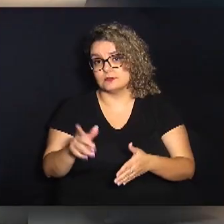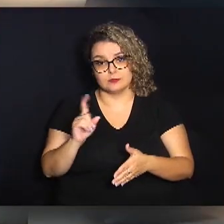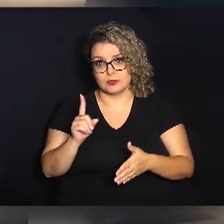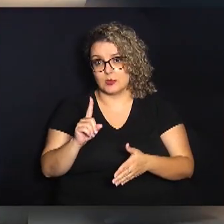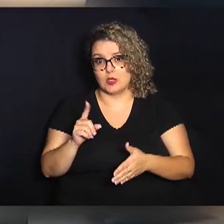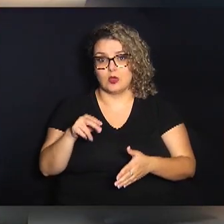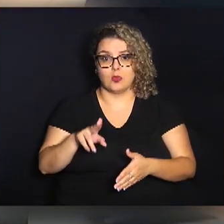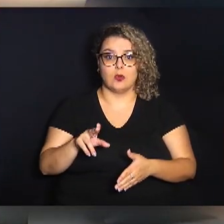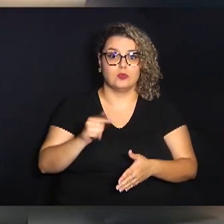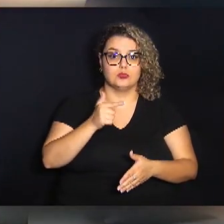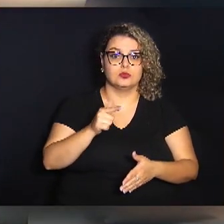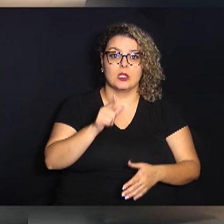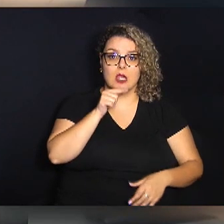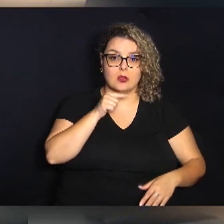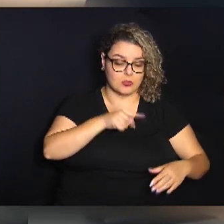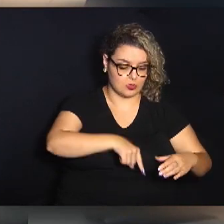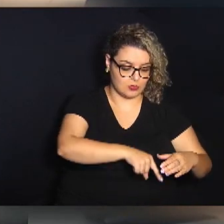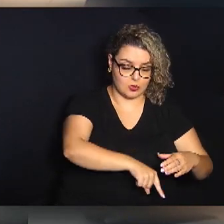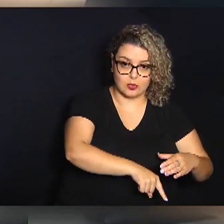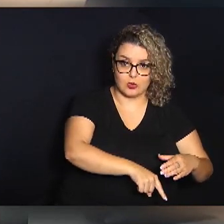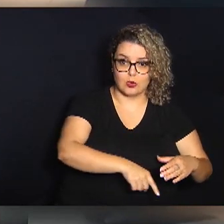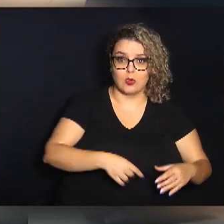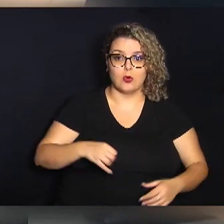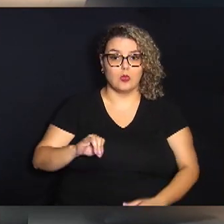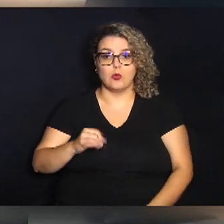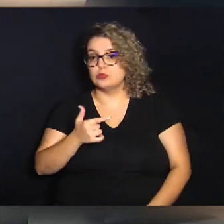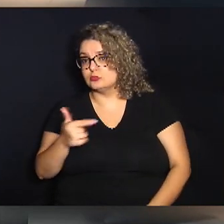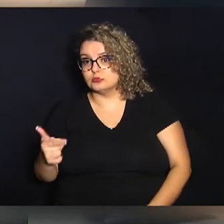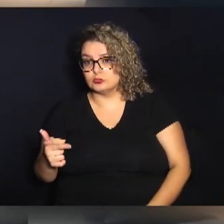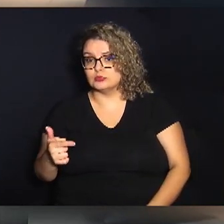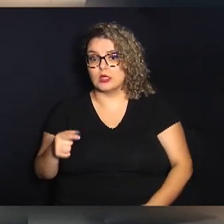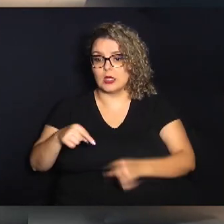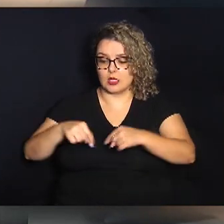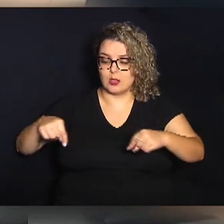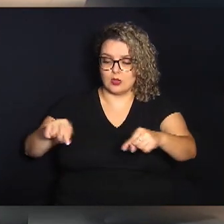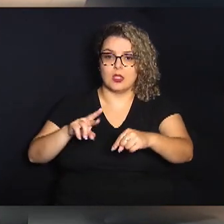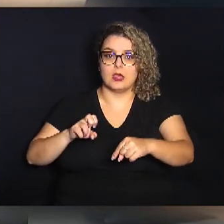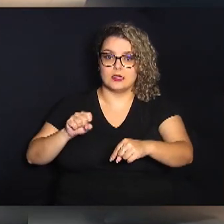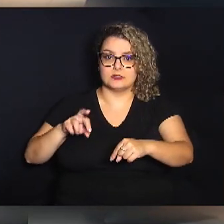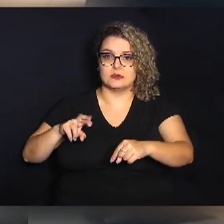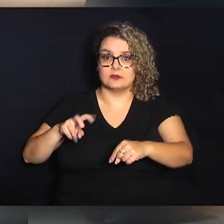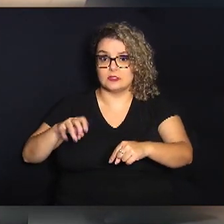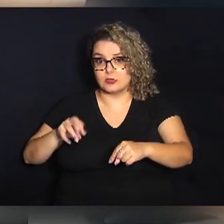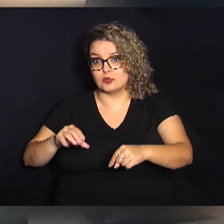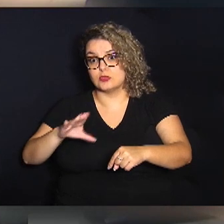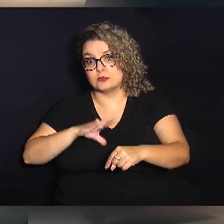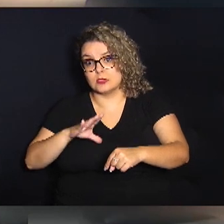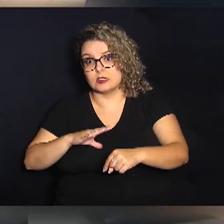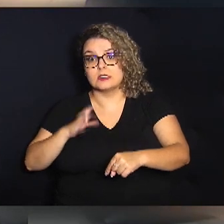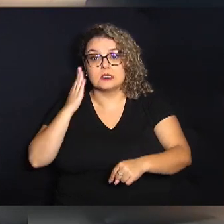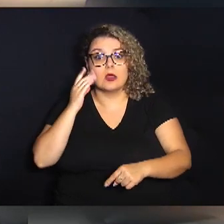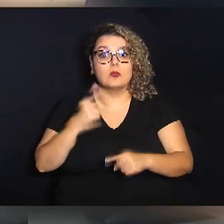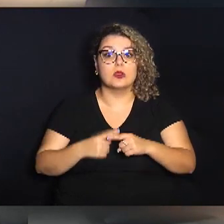não tem água no poço, ou porque não tem água no reservatório municipal. Sabe por que falta água na cidade? Porque